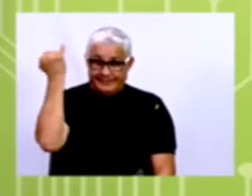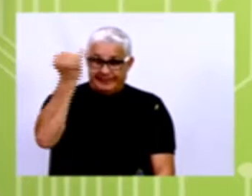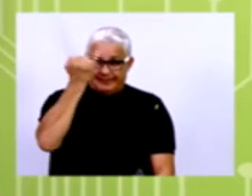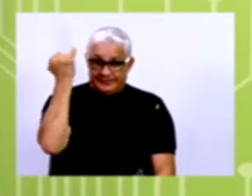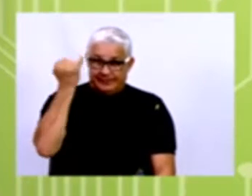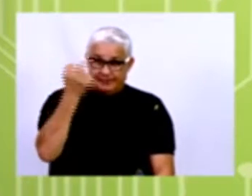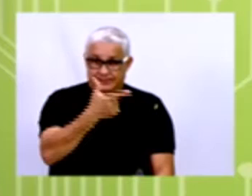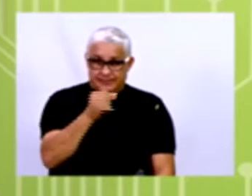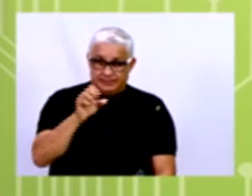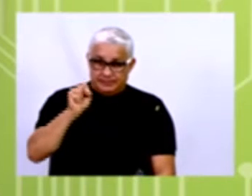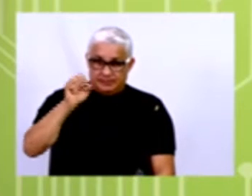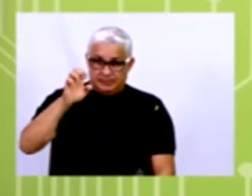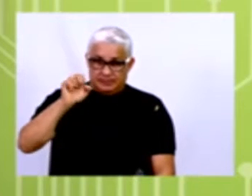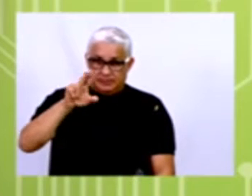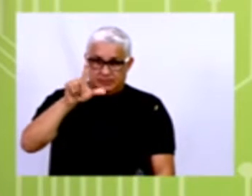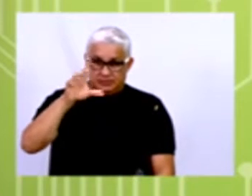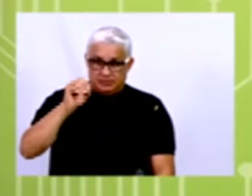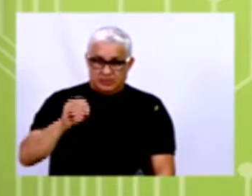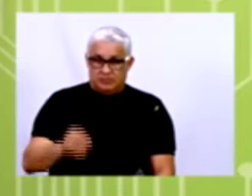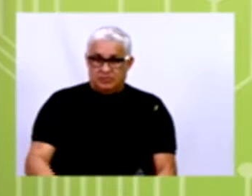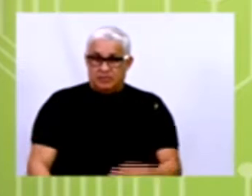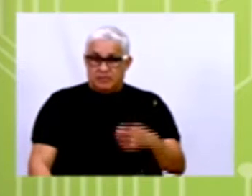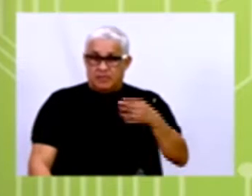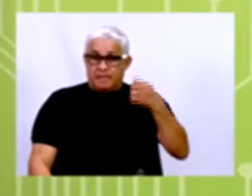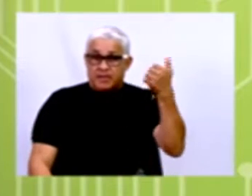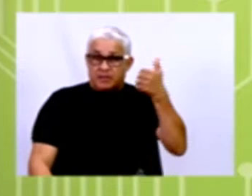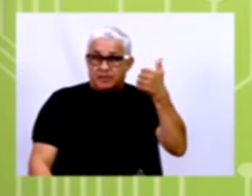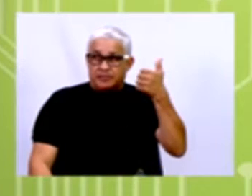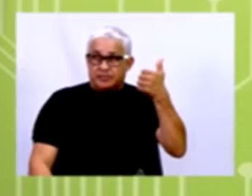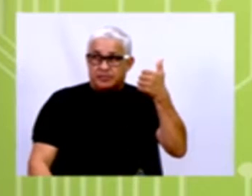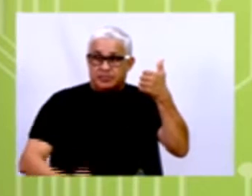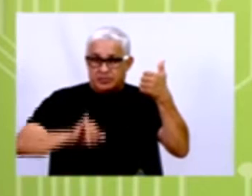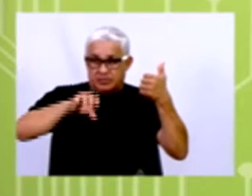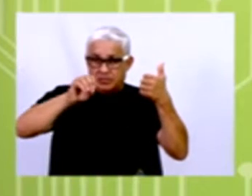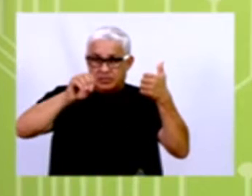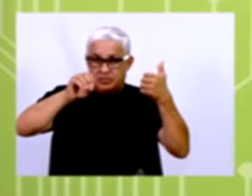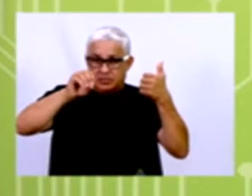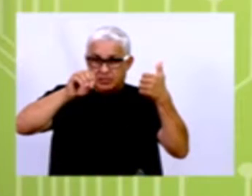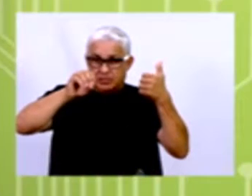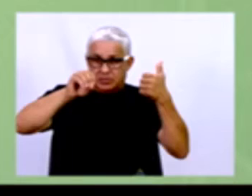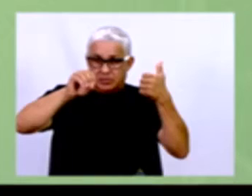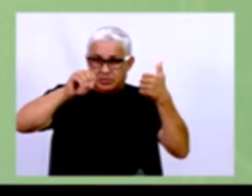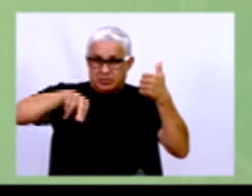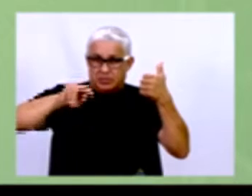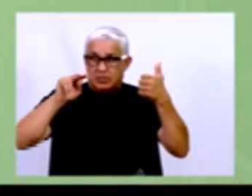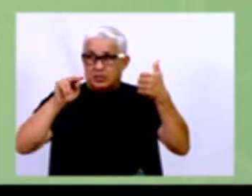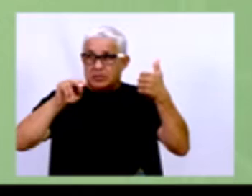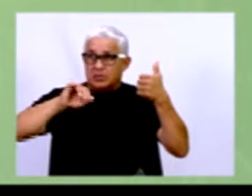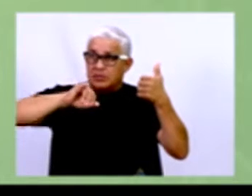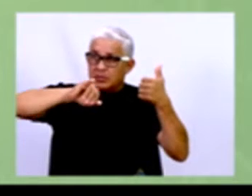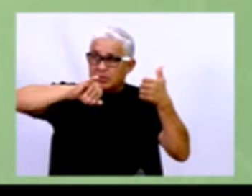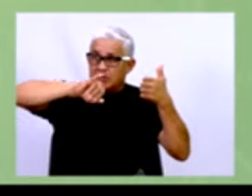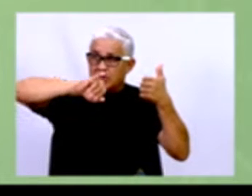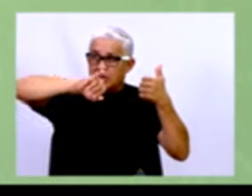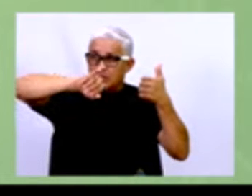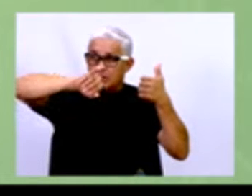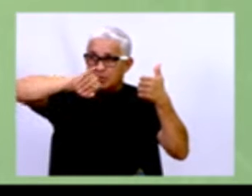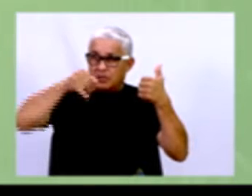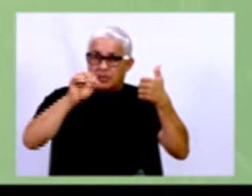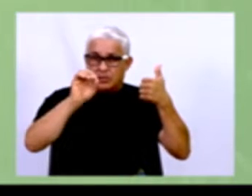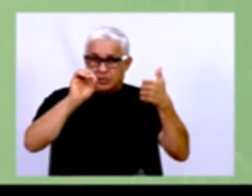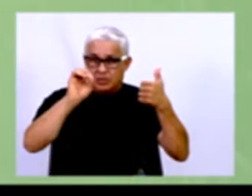século XX. O primeiro deles é o inglês John Maynard Keynes. E esse